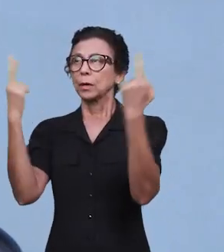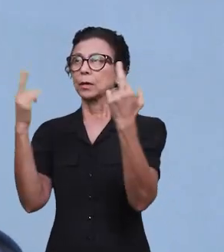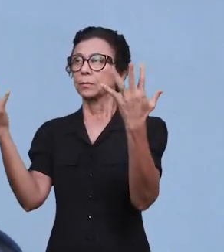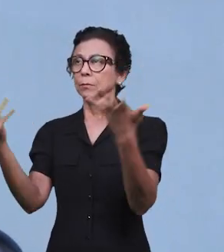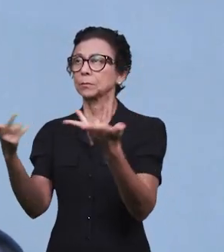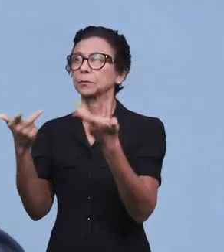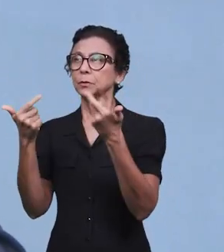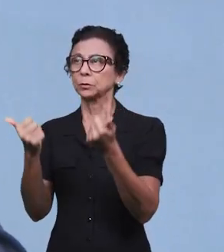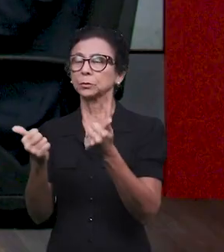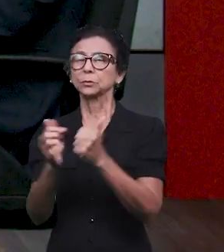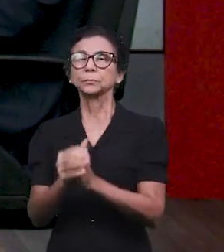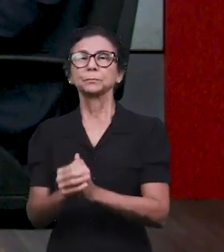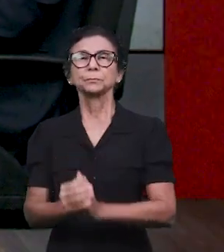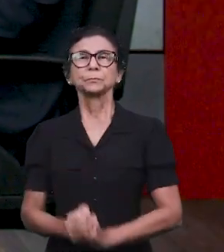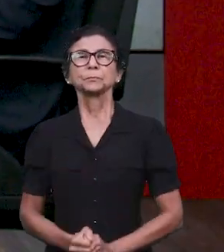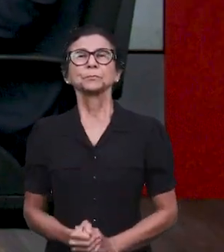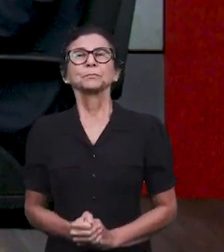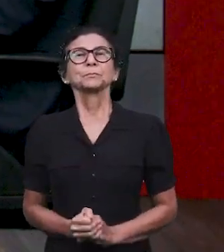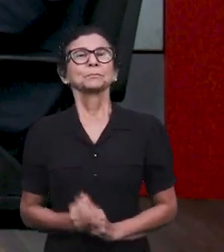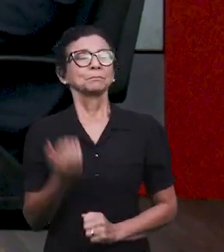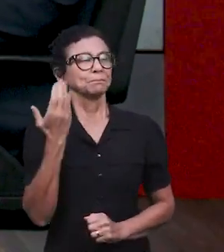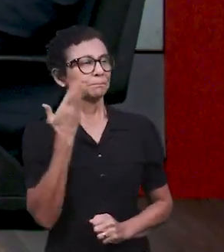glorioso.